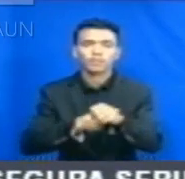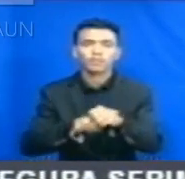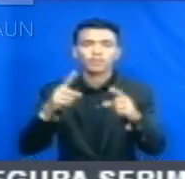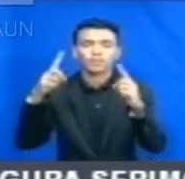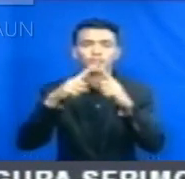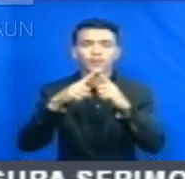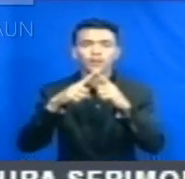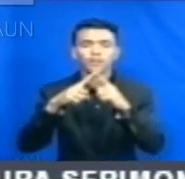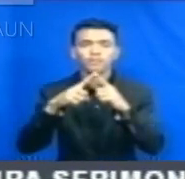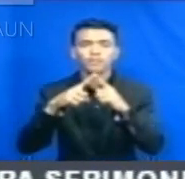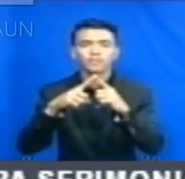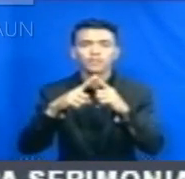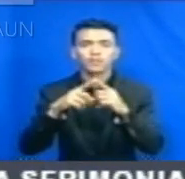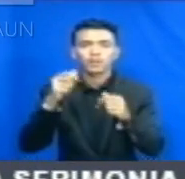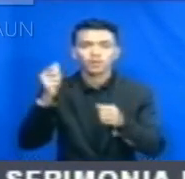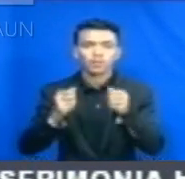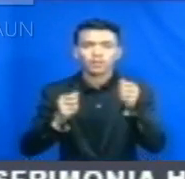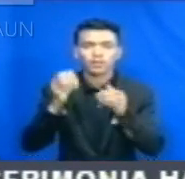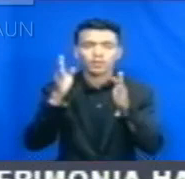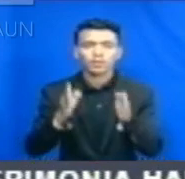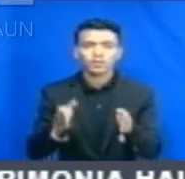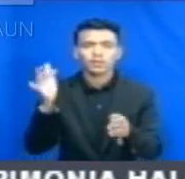Ba operador recida.